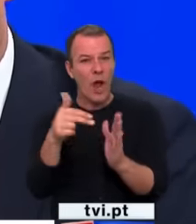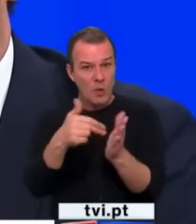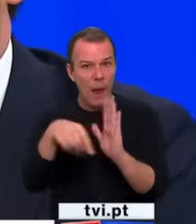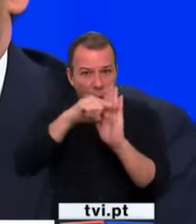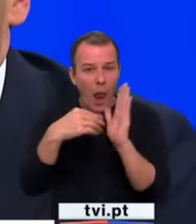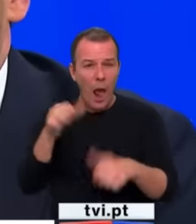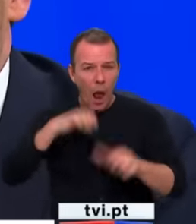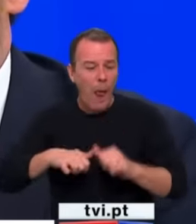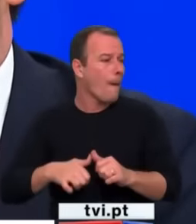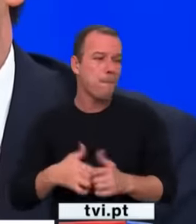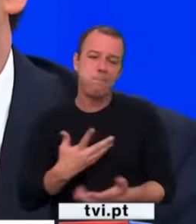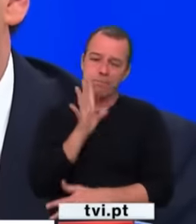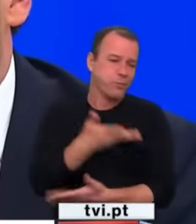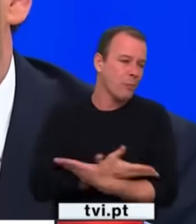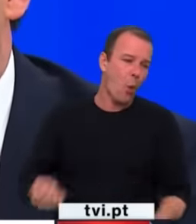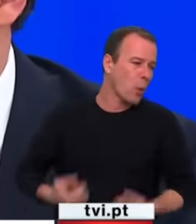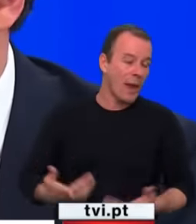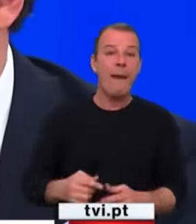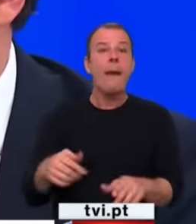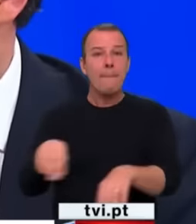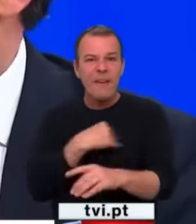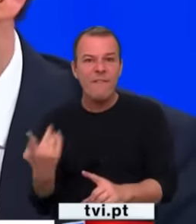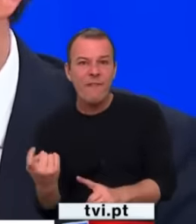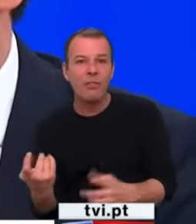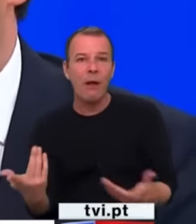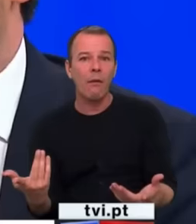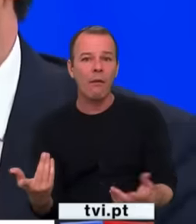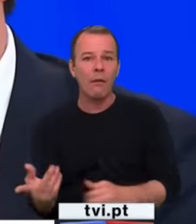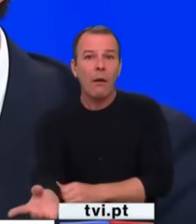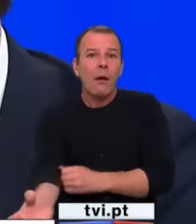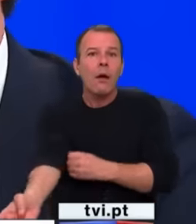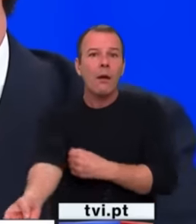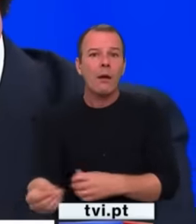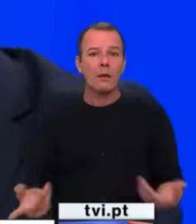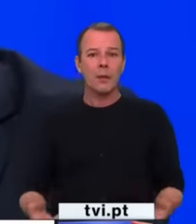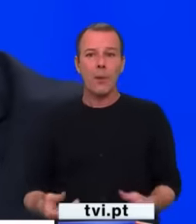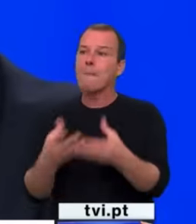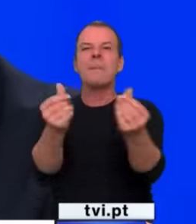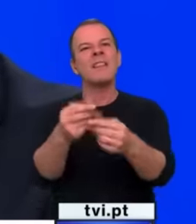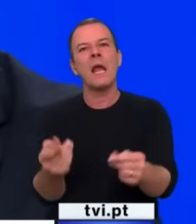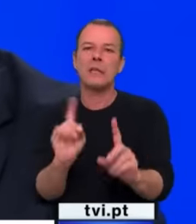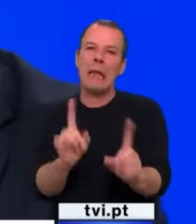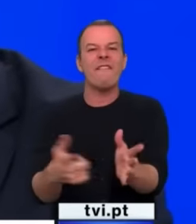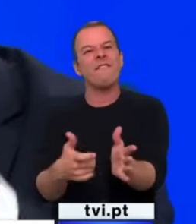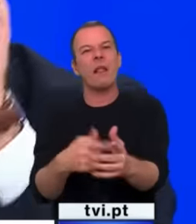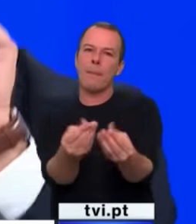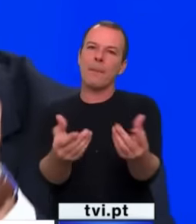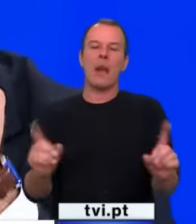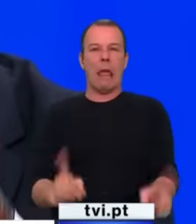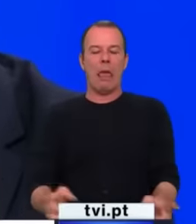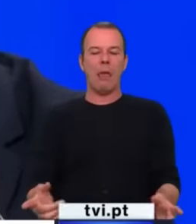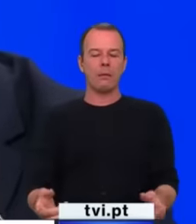é possível. Que faltam médicos e que em 94% e como é que dos hospitais faltam desistindo do faltam SNS, medicamentos. Na ótica Ora, do Chega, ao contrário do que diz SNS. O Pedro Nuno Santos,